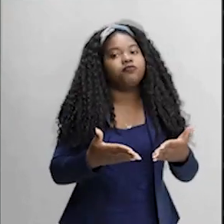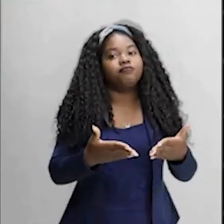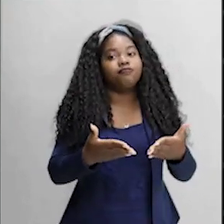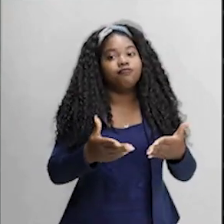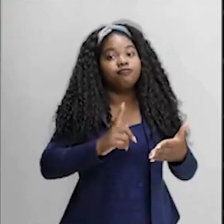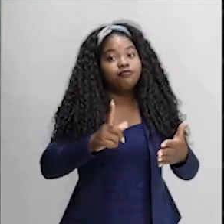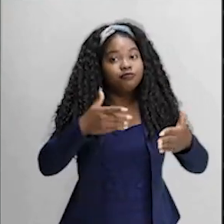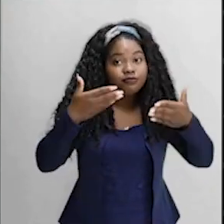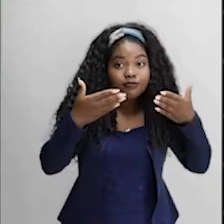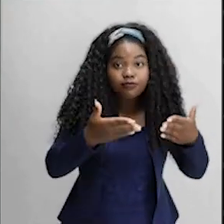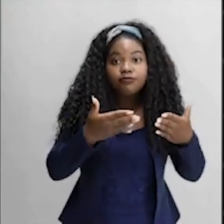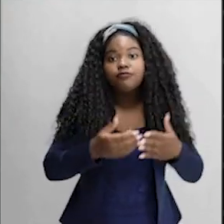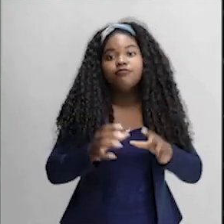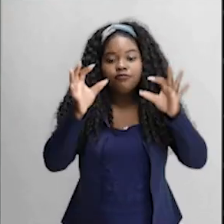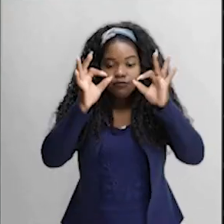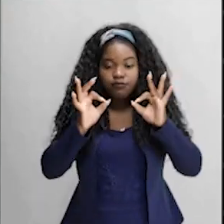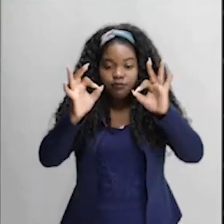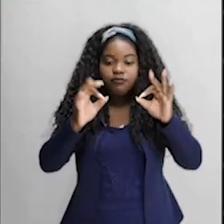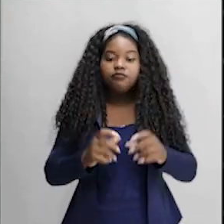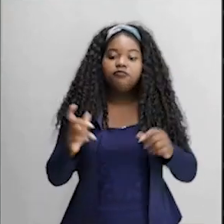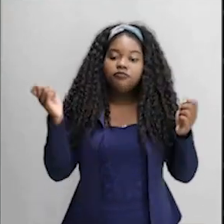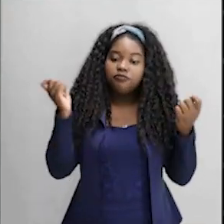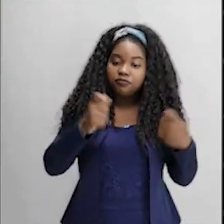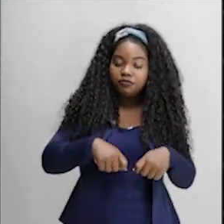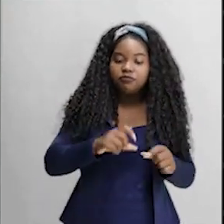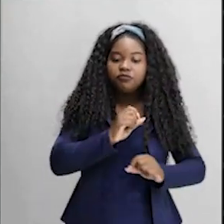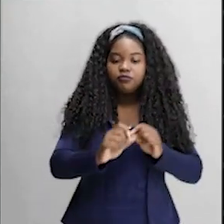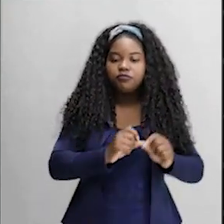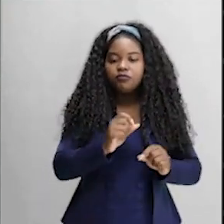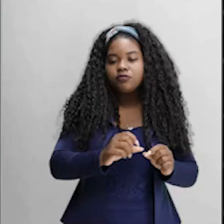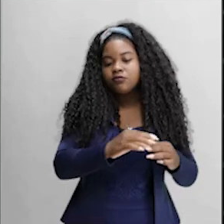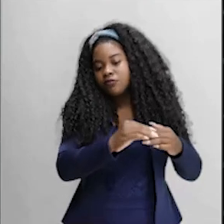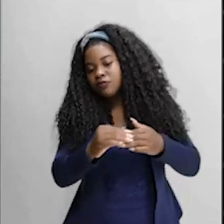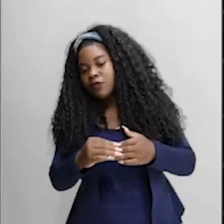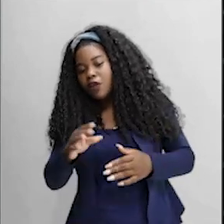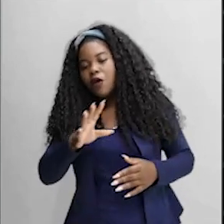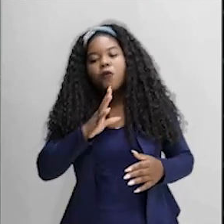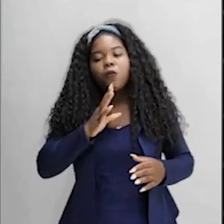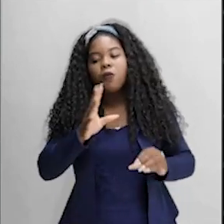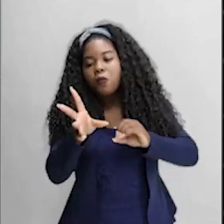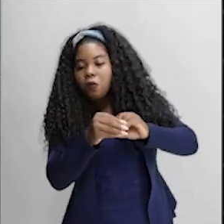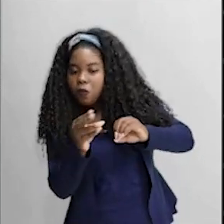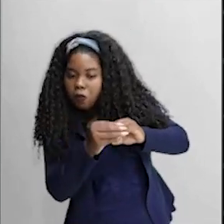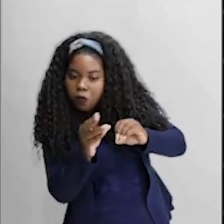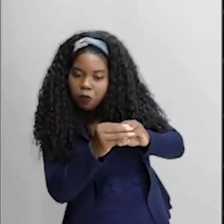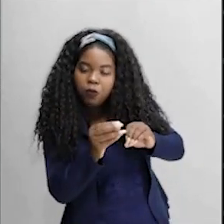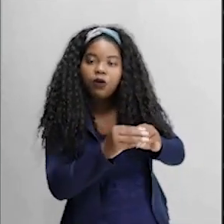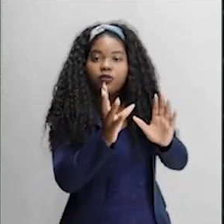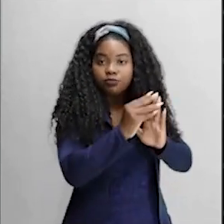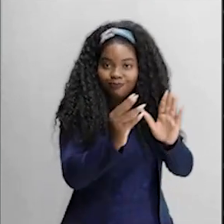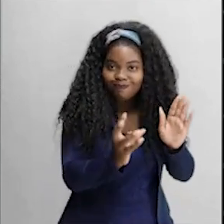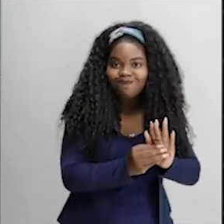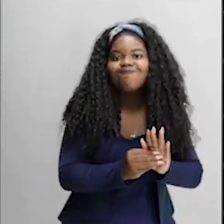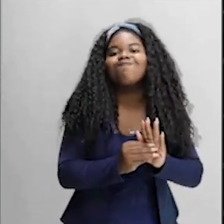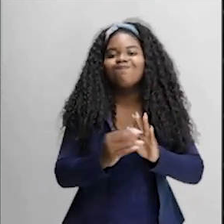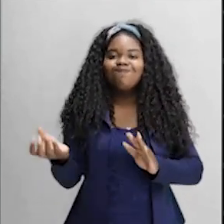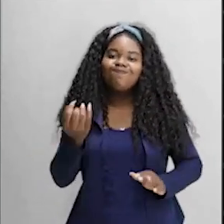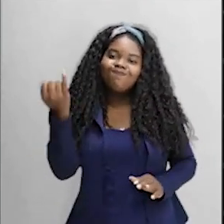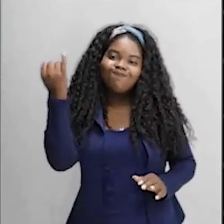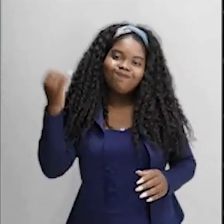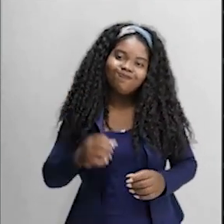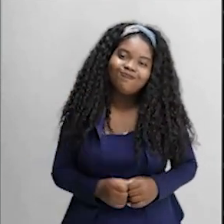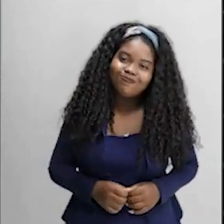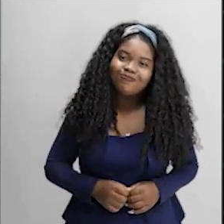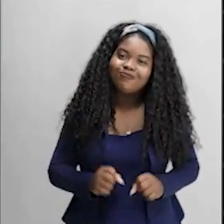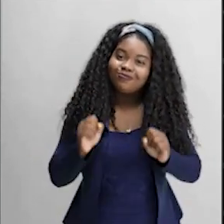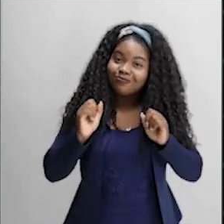muita atenção e consiga trazer para você se apropriar deste conteúdo. Ele é importante, então eu